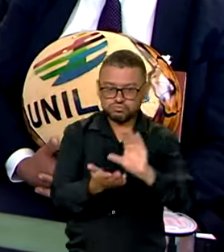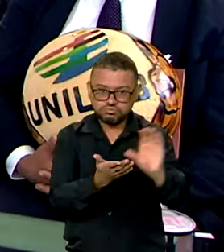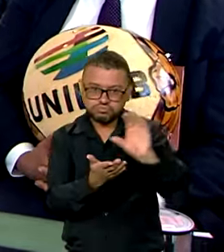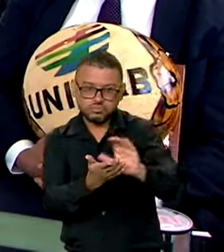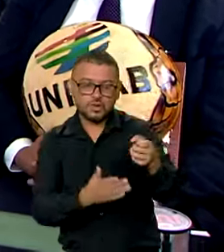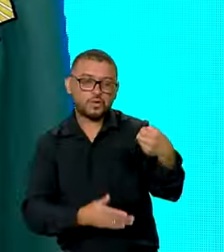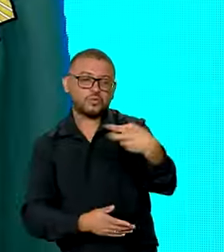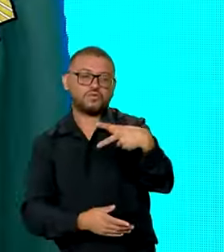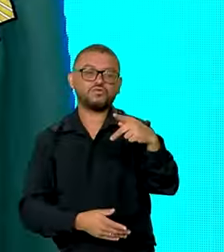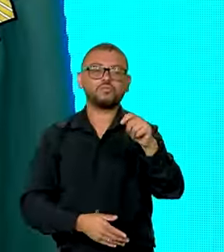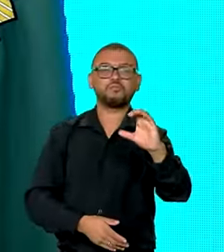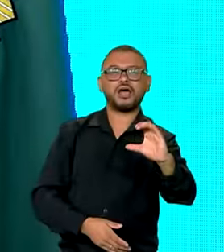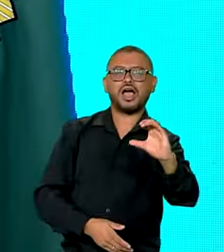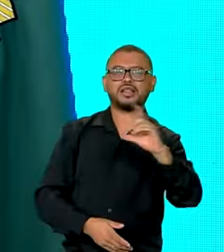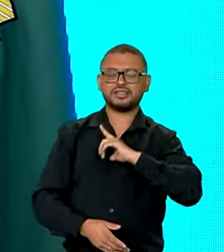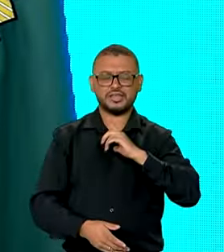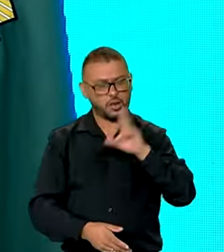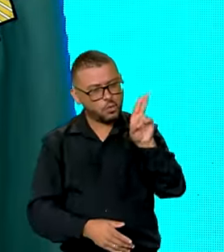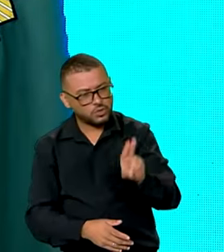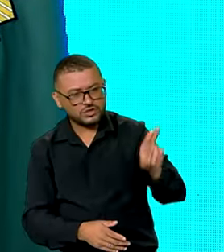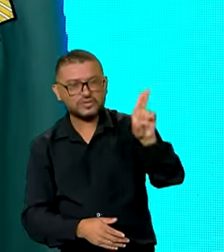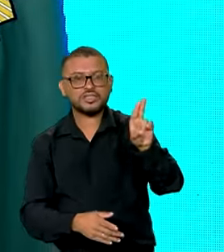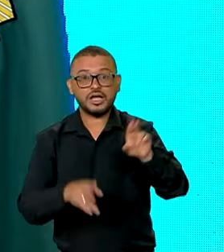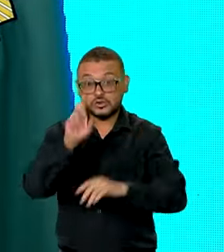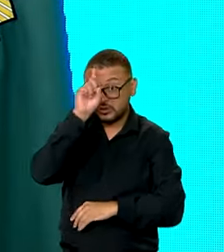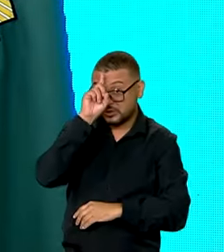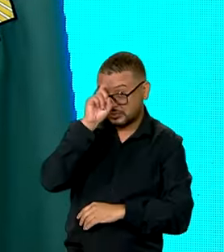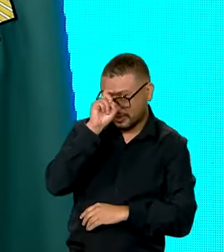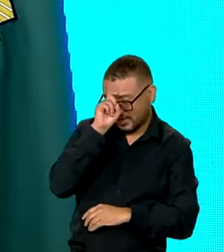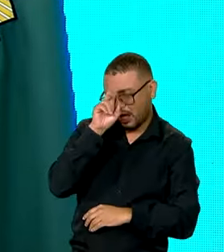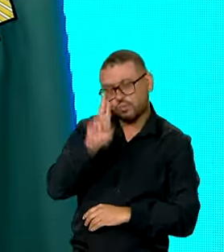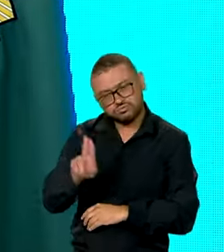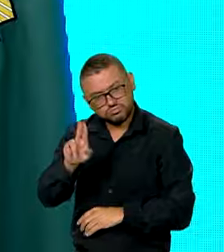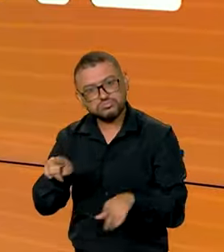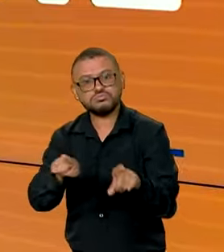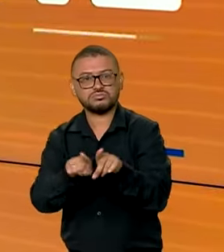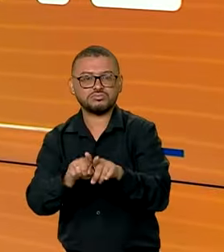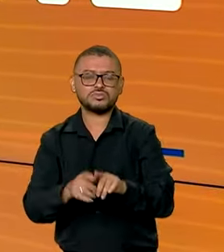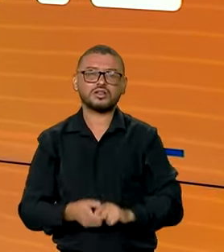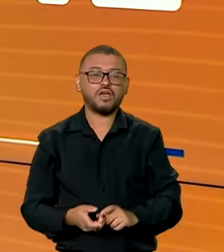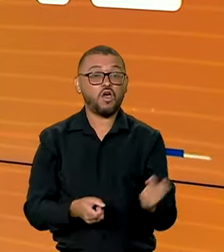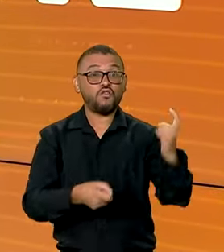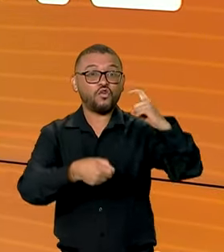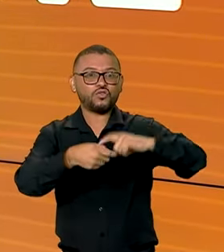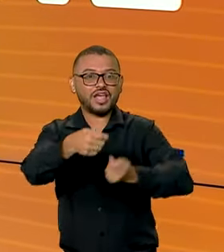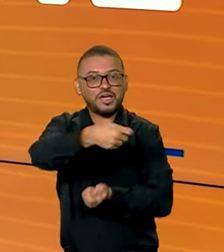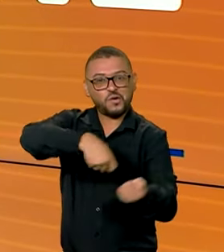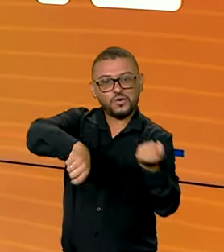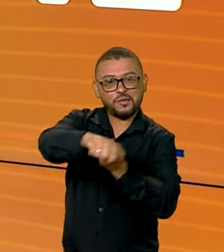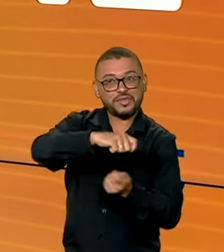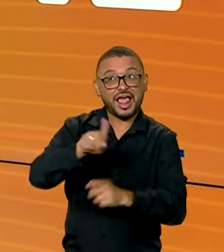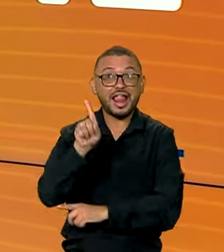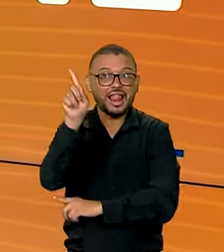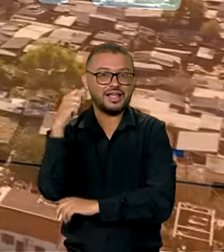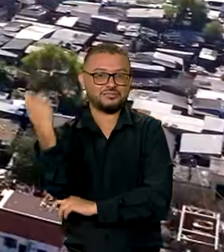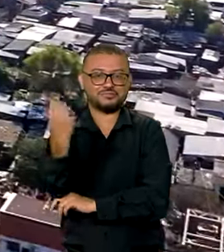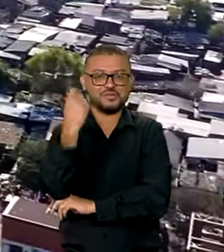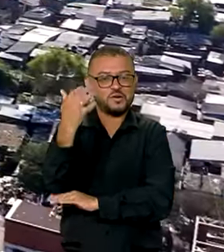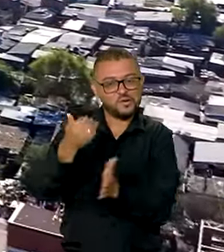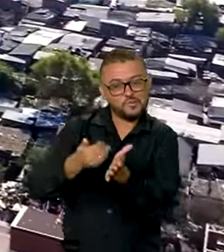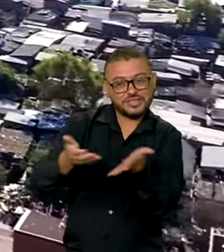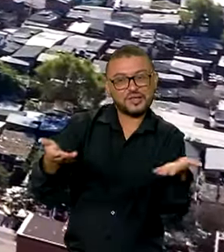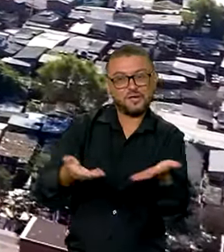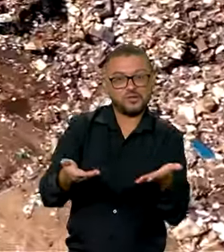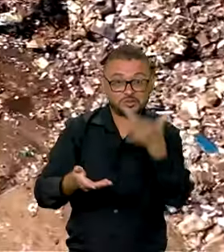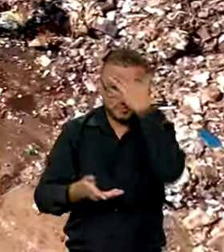reais do novo PAC para universidades e hospitais universitários. Retomada da economia gaúcha. A partir de